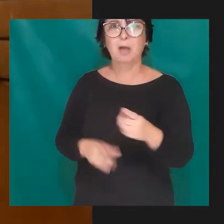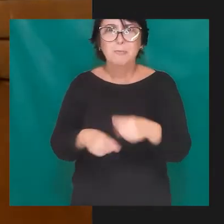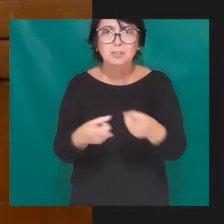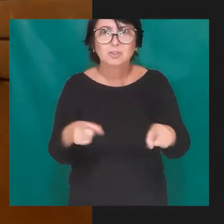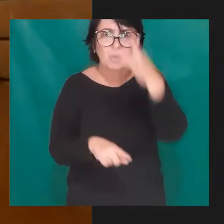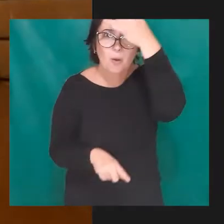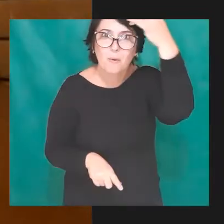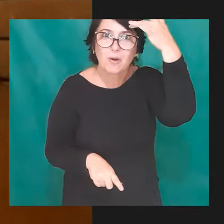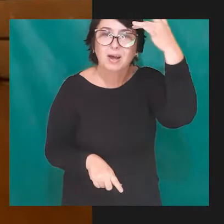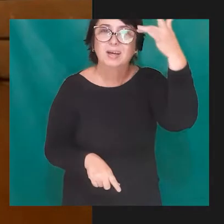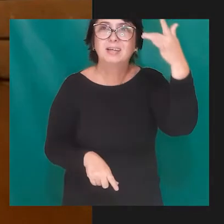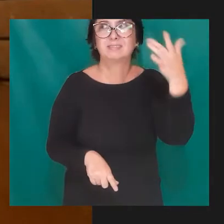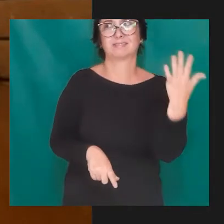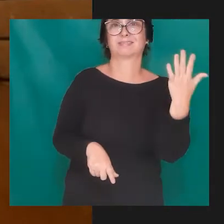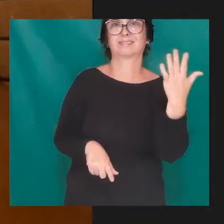A ideia é exatamente